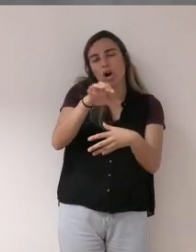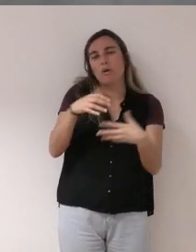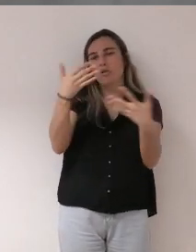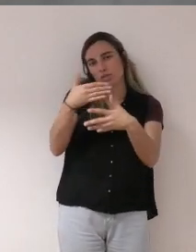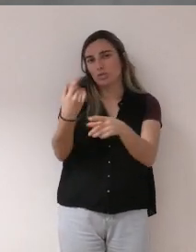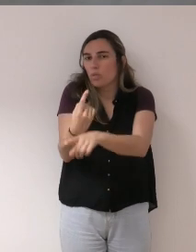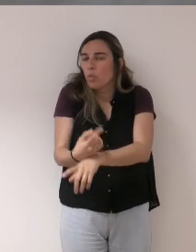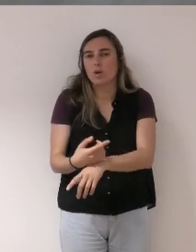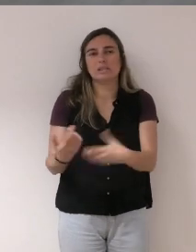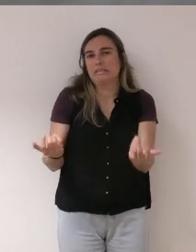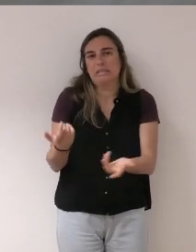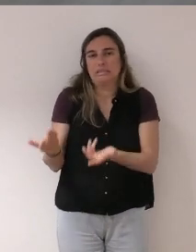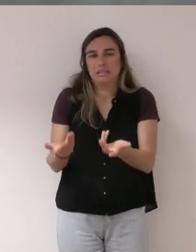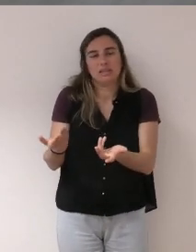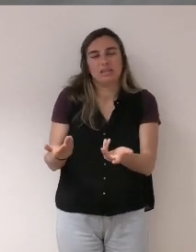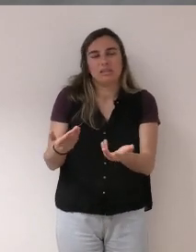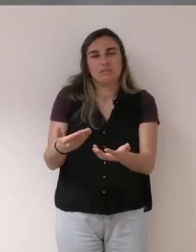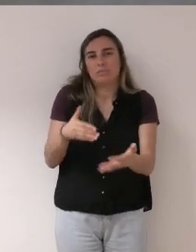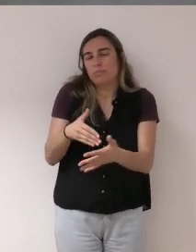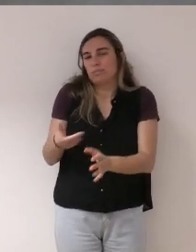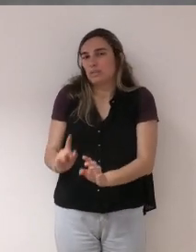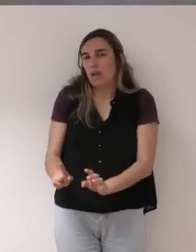de subversão. Uhum. Se nós quisermos,